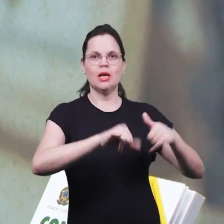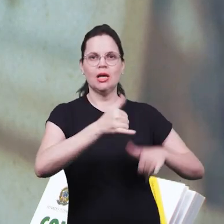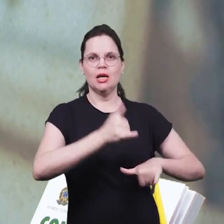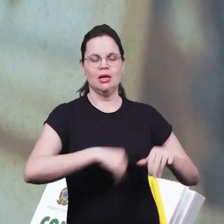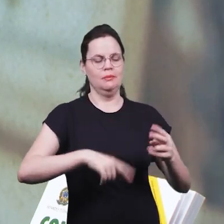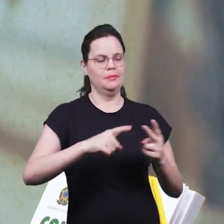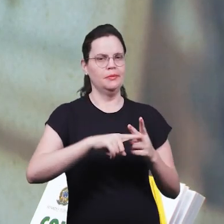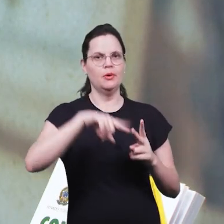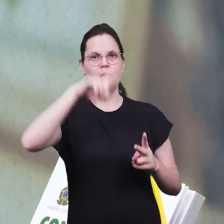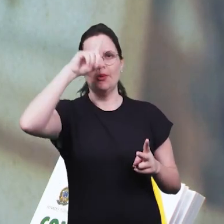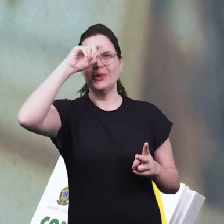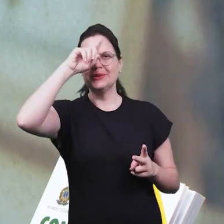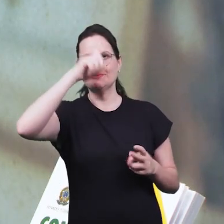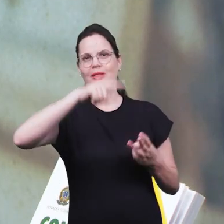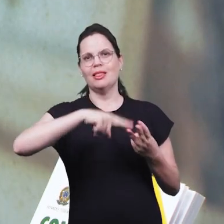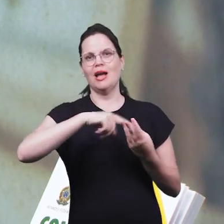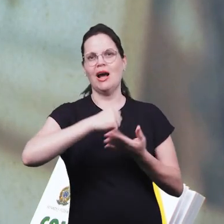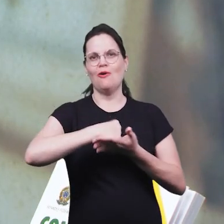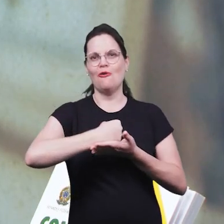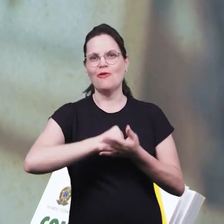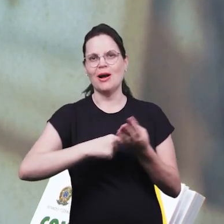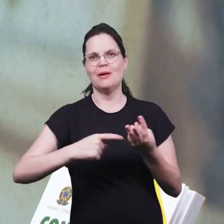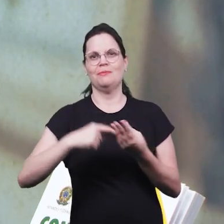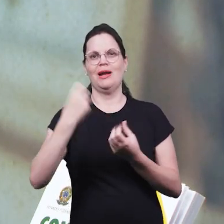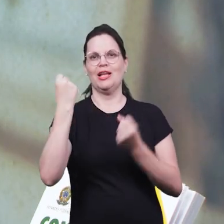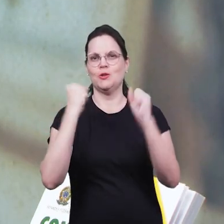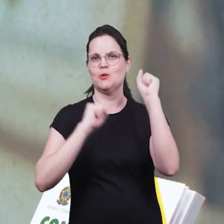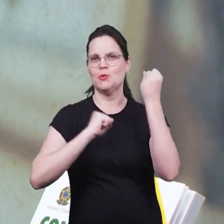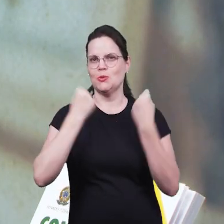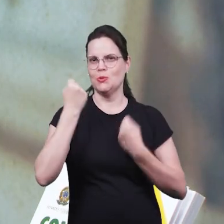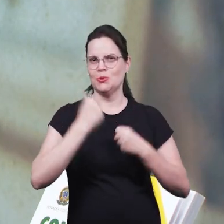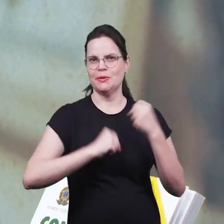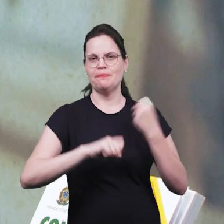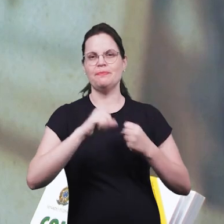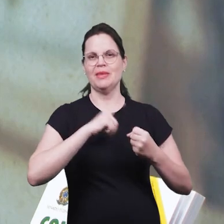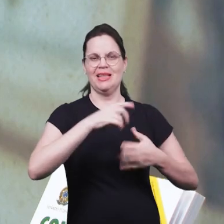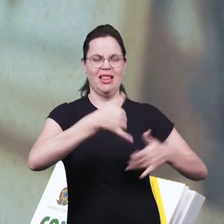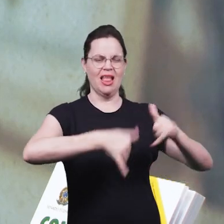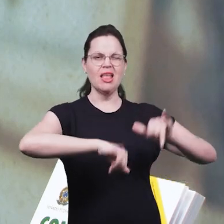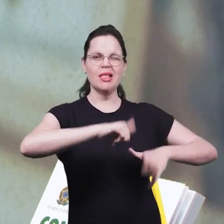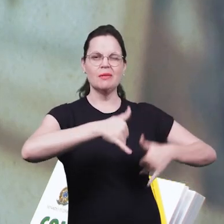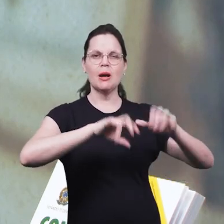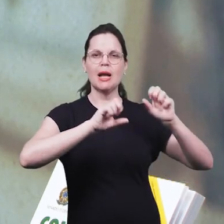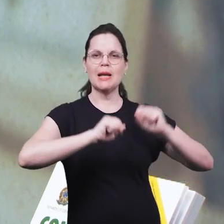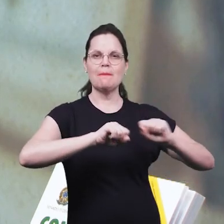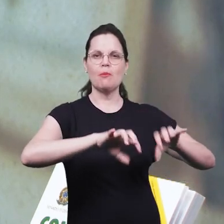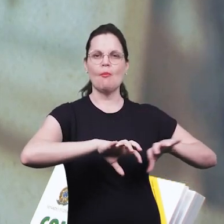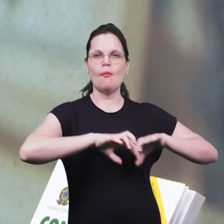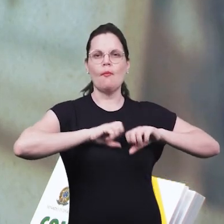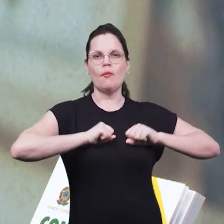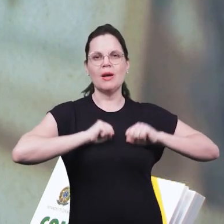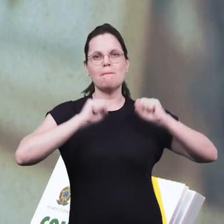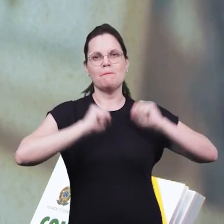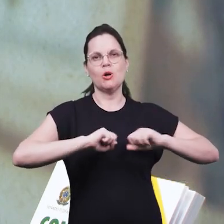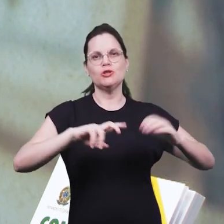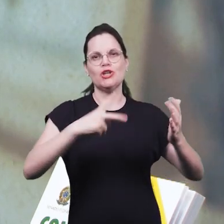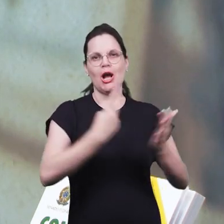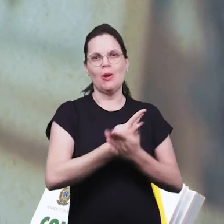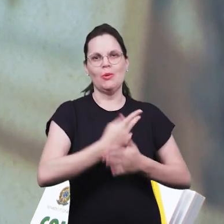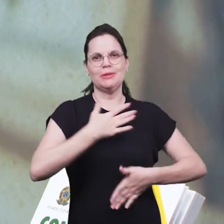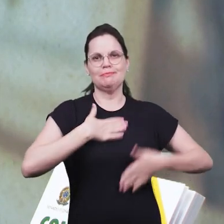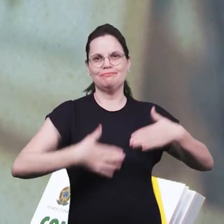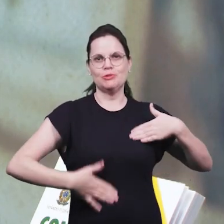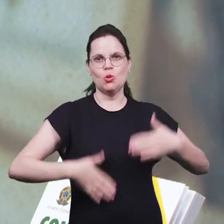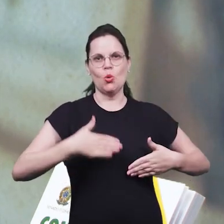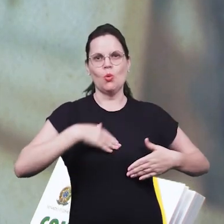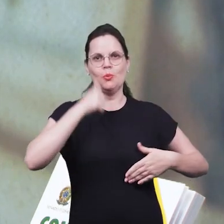em hospitais, farmácias, indústrias, que lidam com esses agentes químicos que podem causar alterações na fisiologia da mulher e